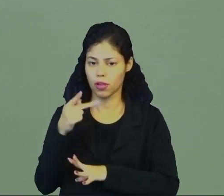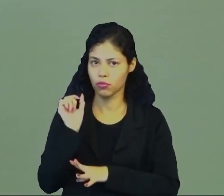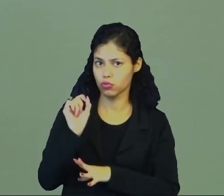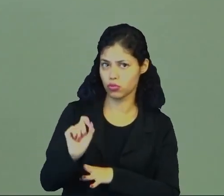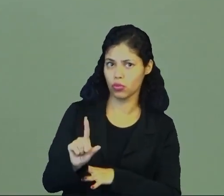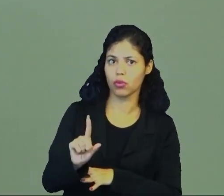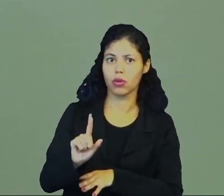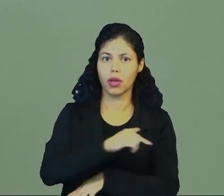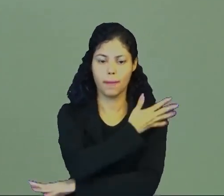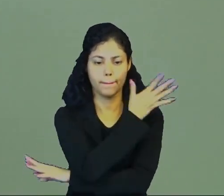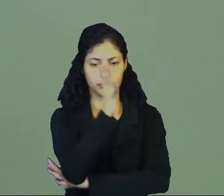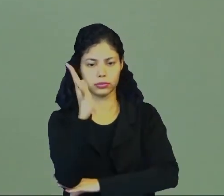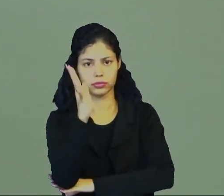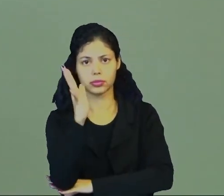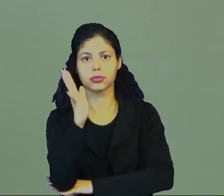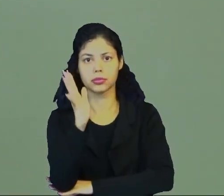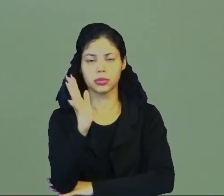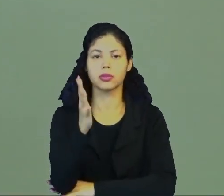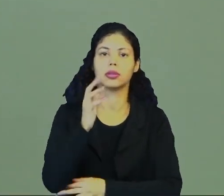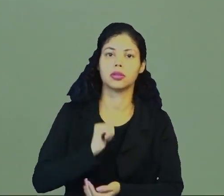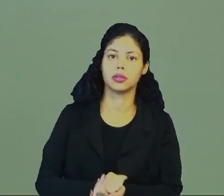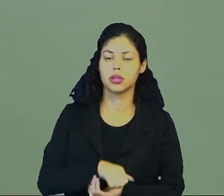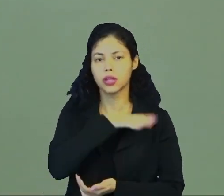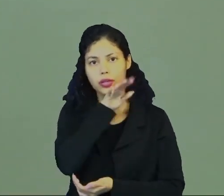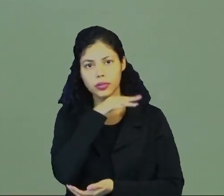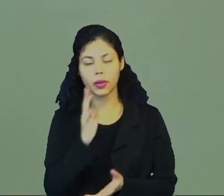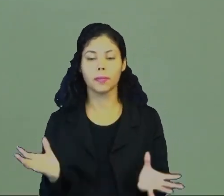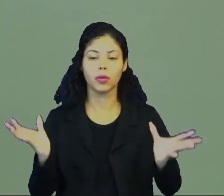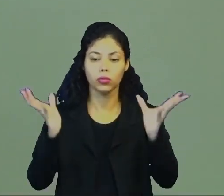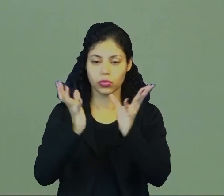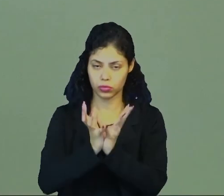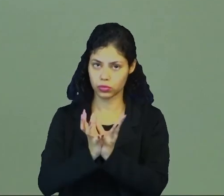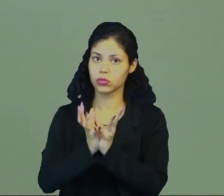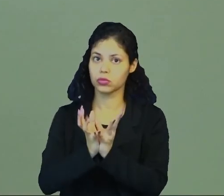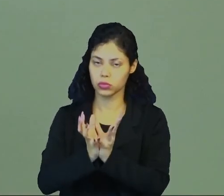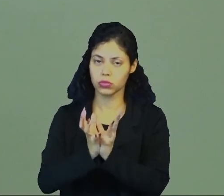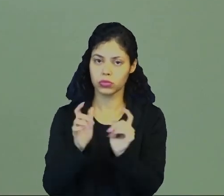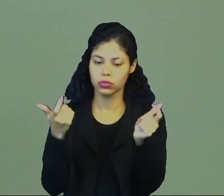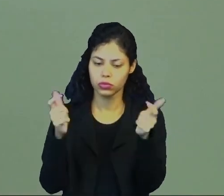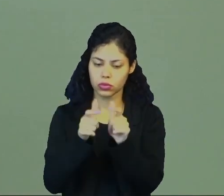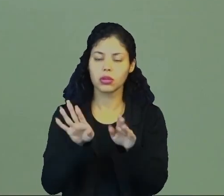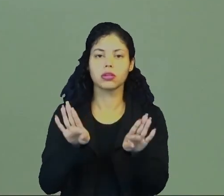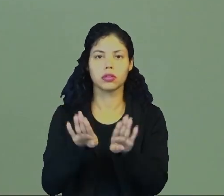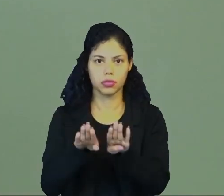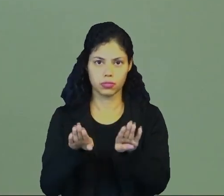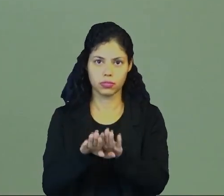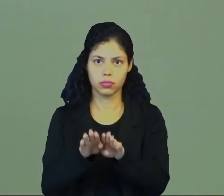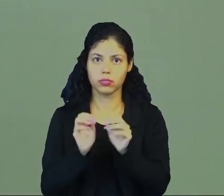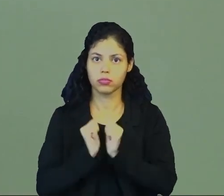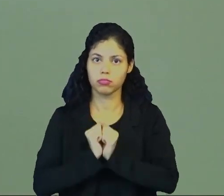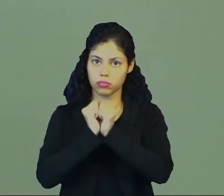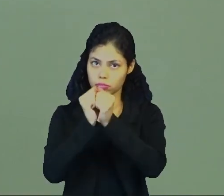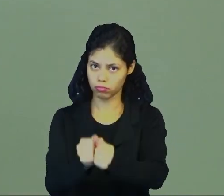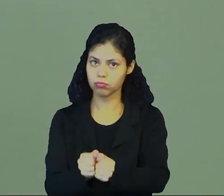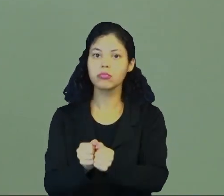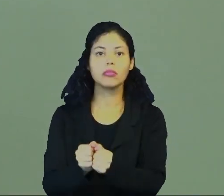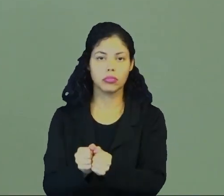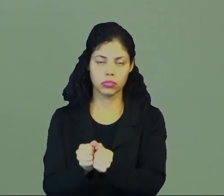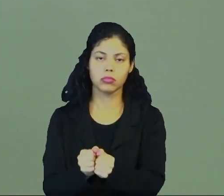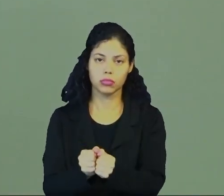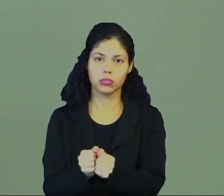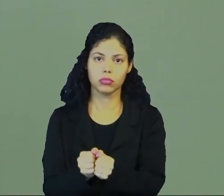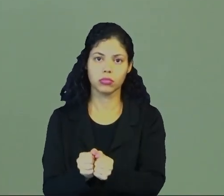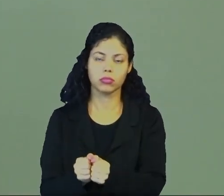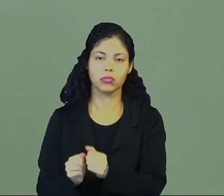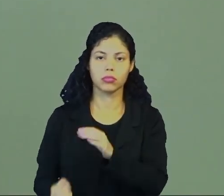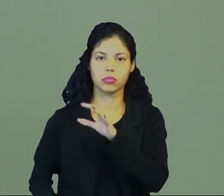e flora, tá? Fala-se também do conjunto de micro-organismos que também fazem parte aí dessa